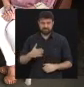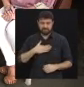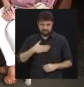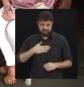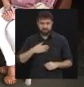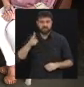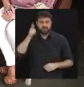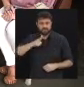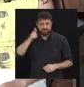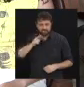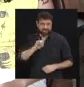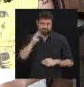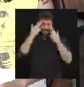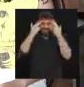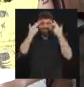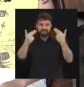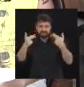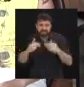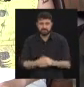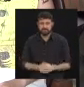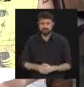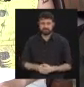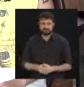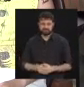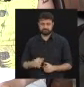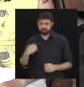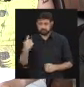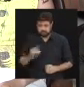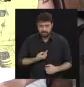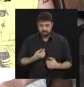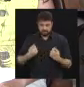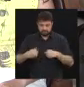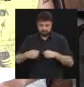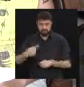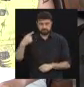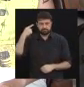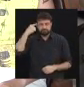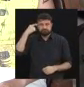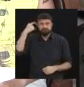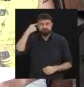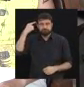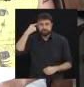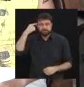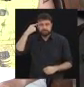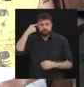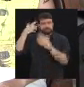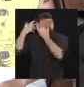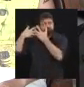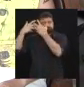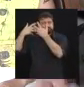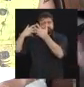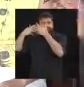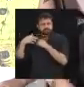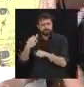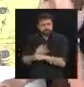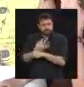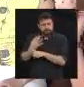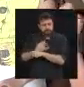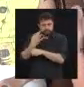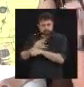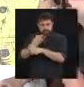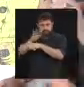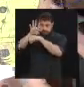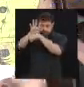fecho, mas Fecha? não é algo natural. Você, por exemplo, você pisca o olho normalmente, é um negócio automático. É. Eu, pra mim, eu tenho que pensar. Você